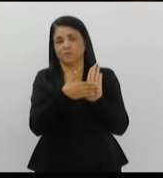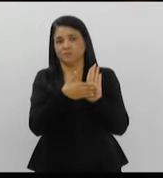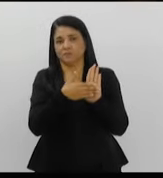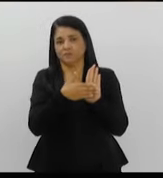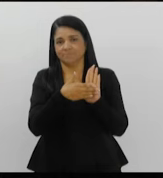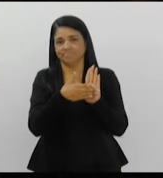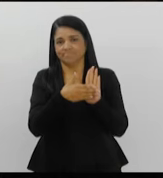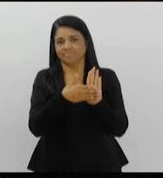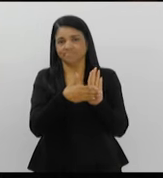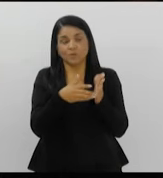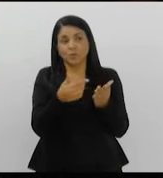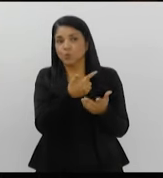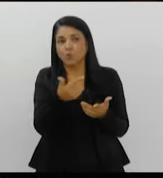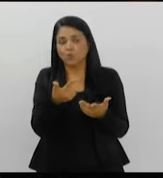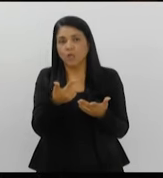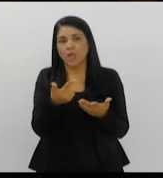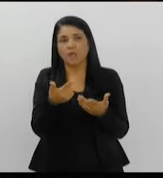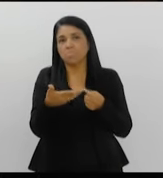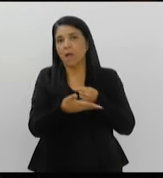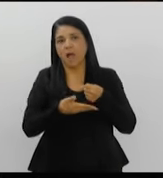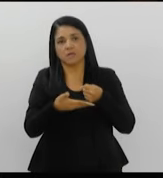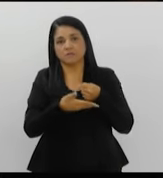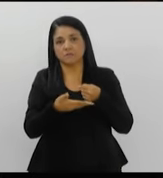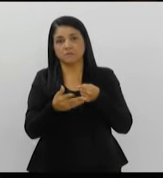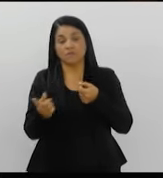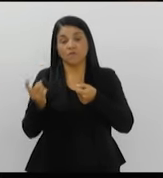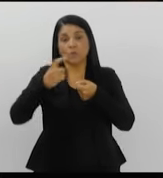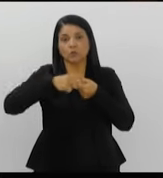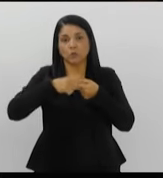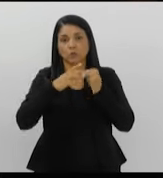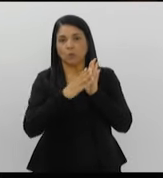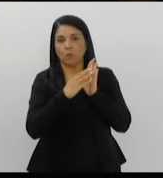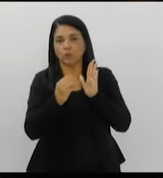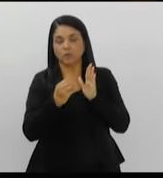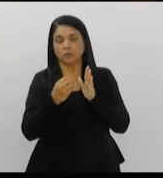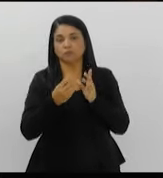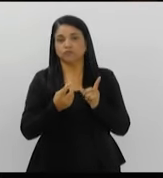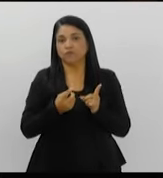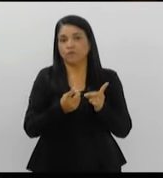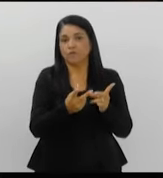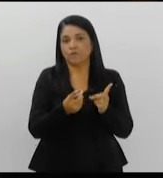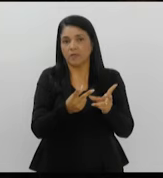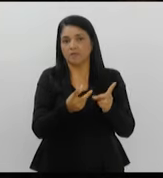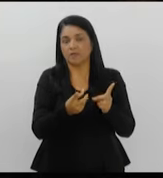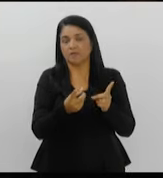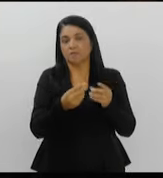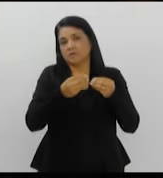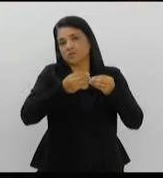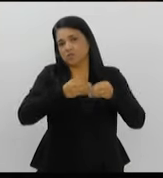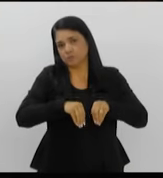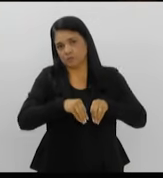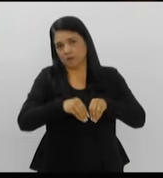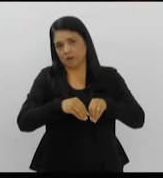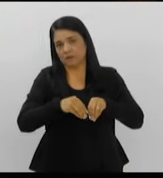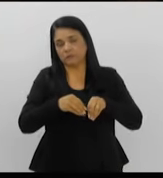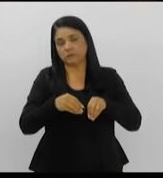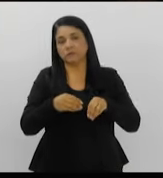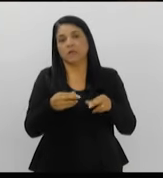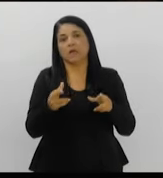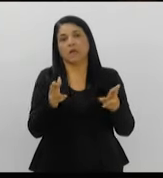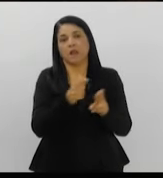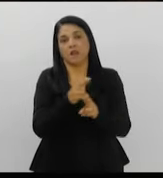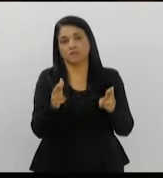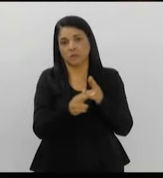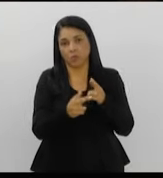sem fundamento, de retomar ao modelo de privatização, de precarização das relações de trabalho.